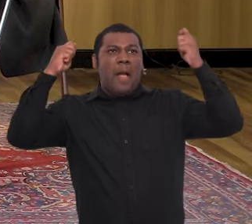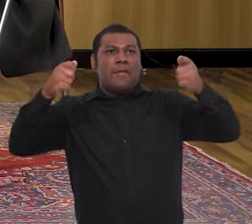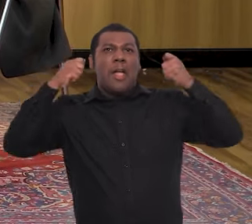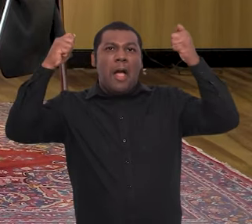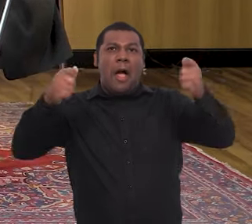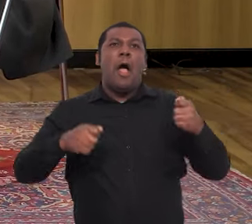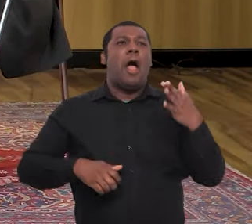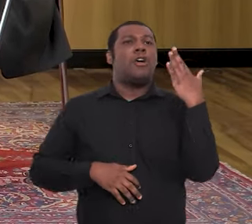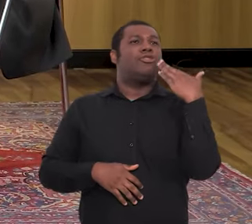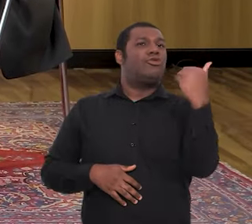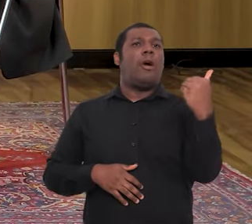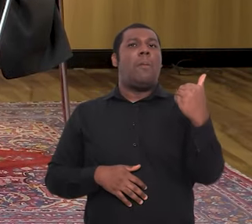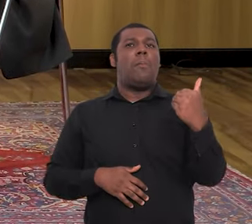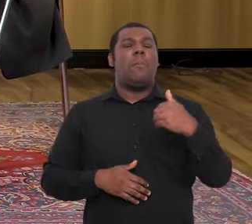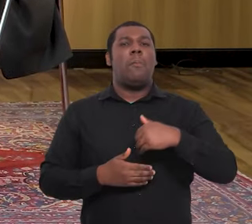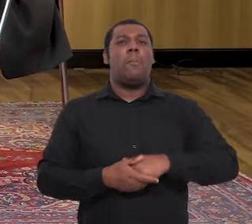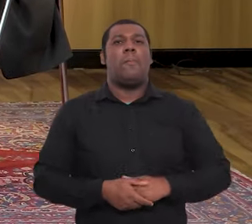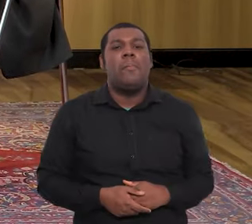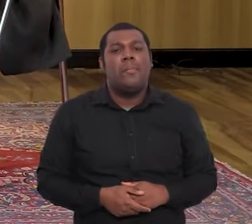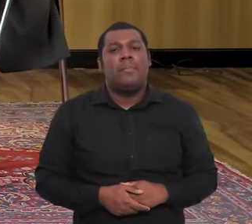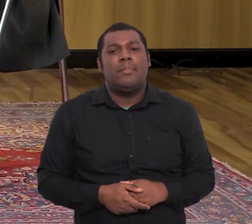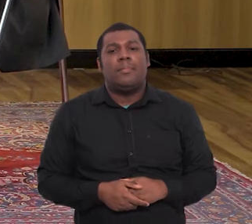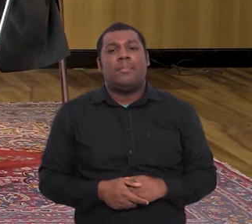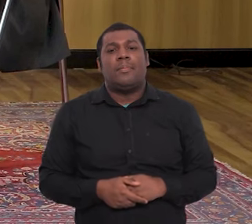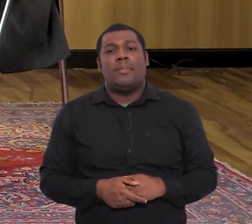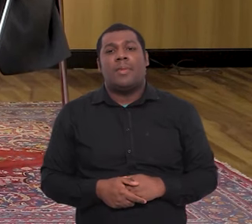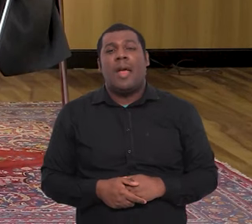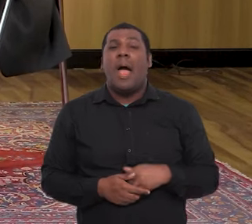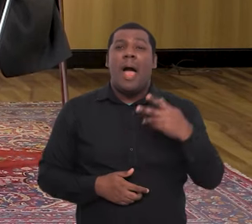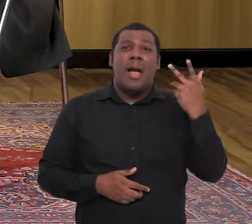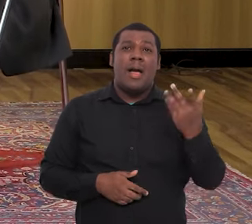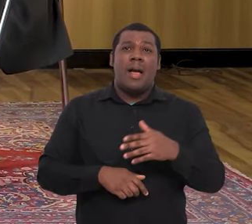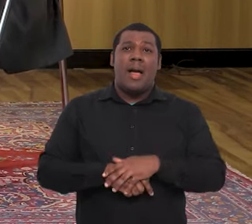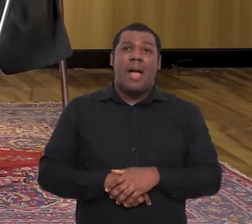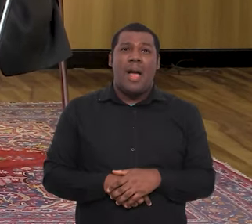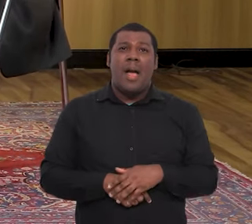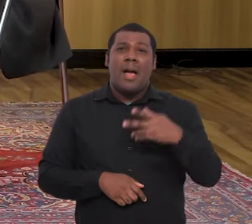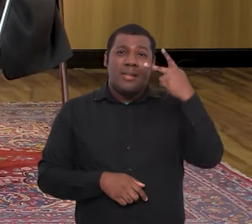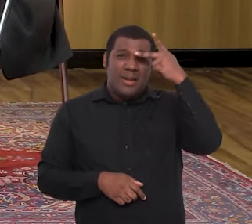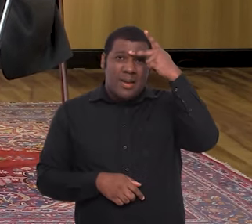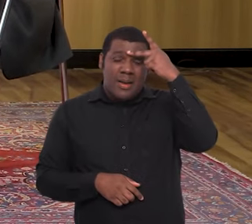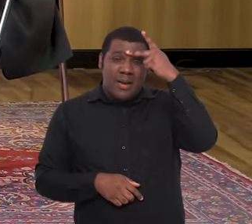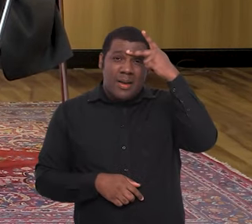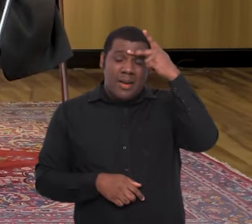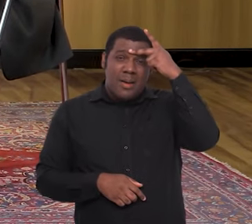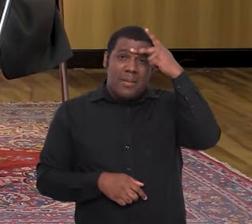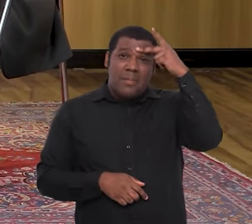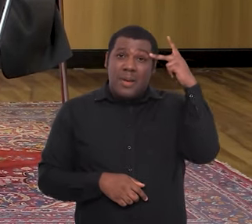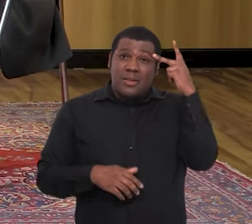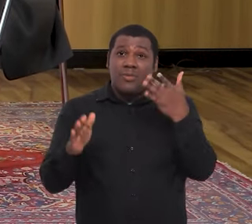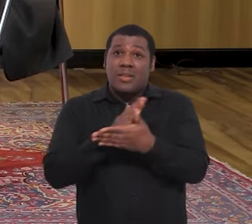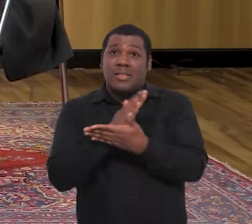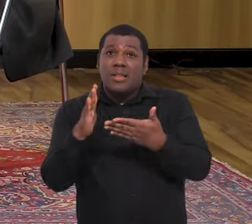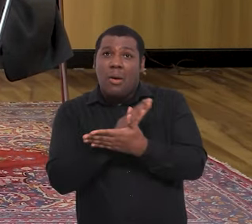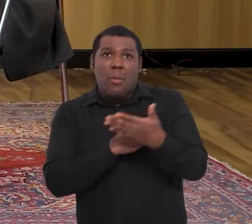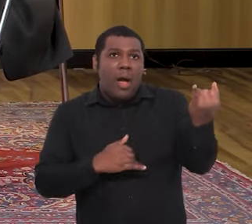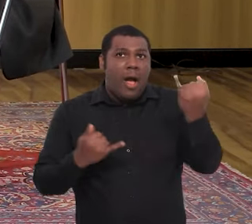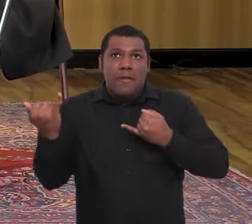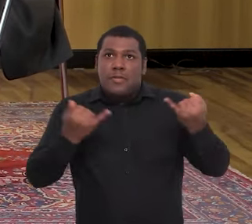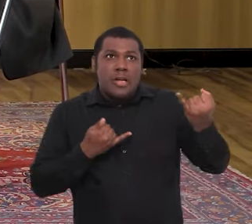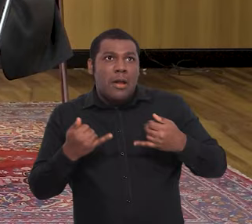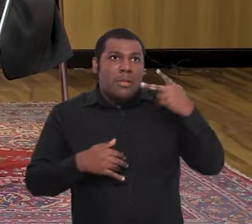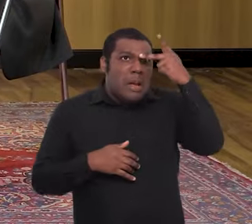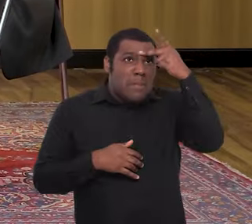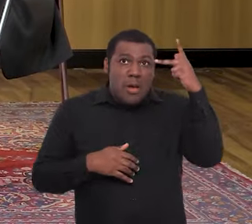eu queria falar com o ministro queria falar com o ministro o pessoal até não queria que eu receb o pessoal tá exaltado falei não recebo hora que terminar a agenda eu recebo